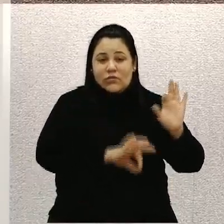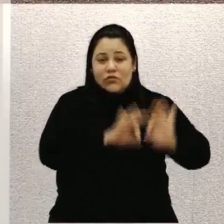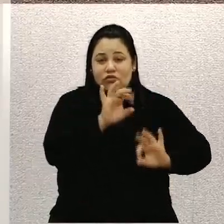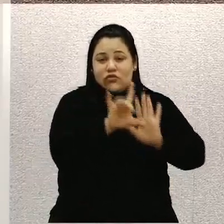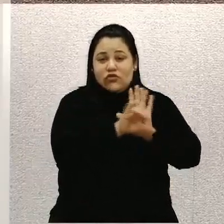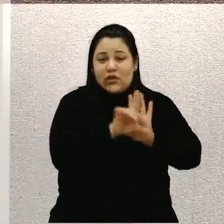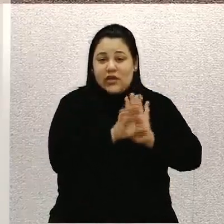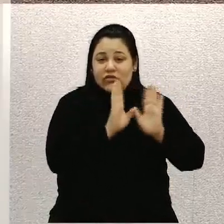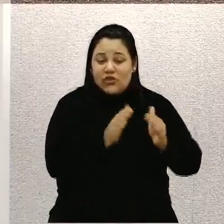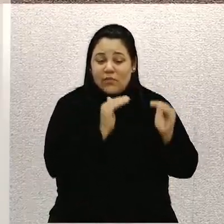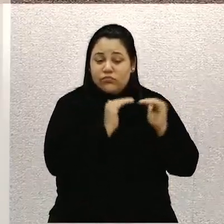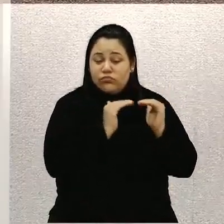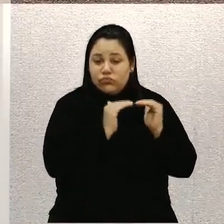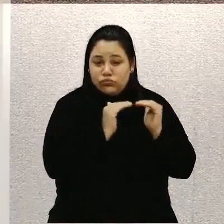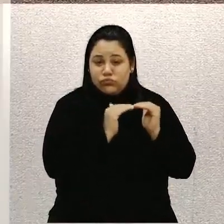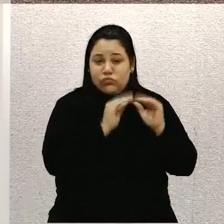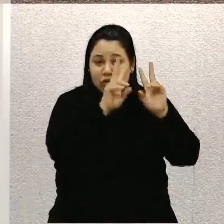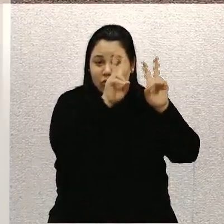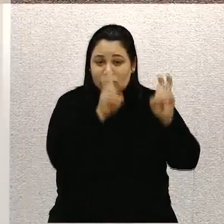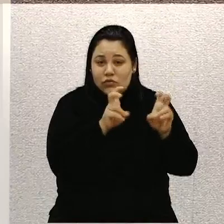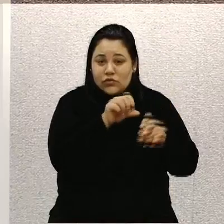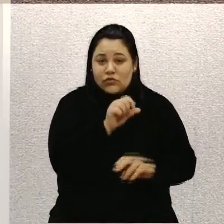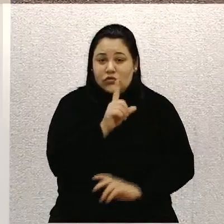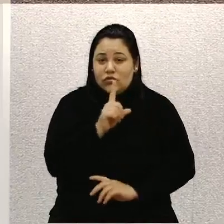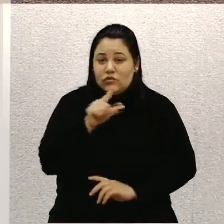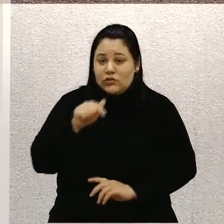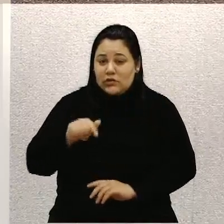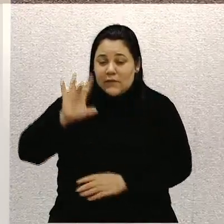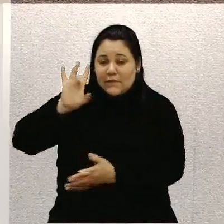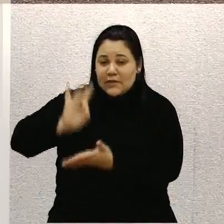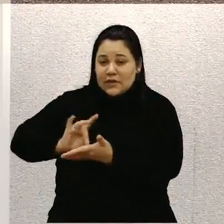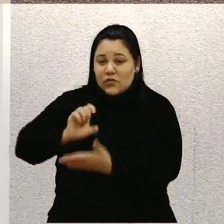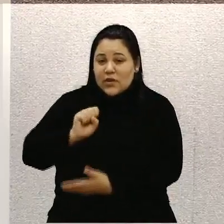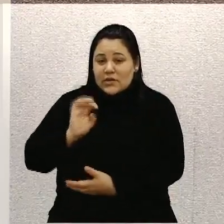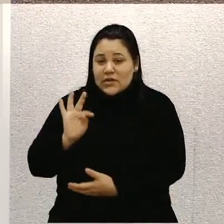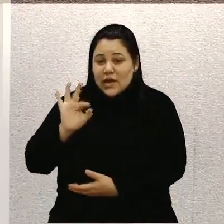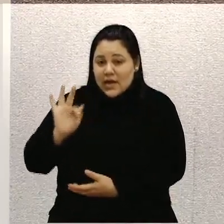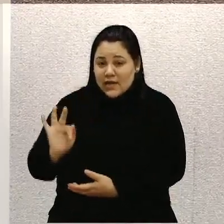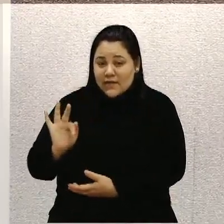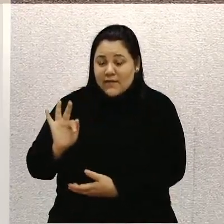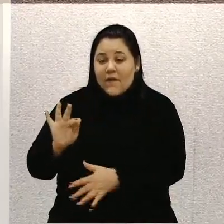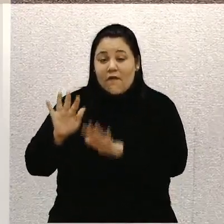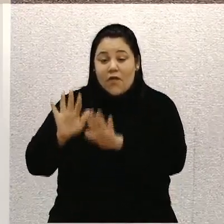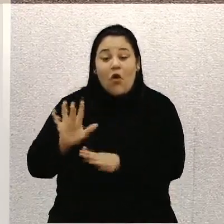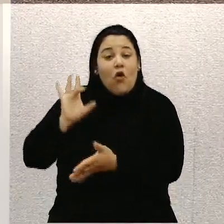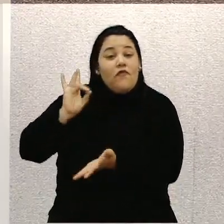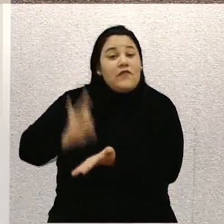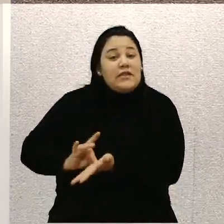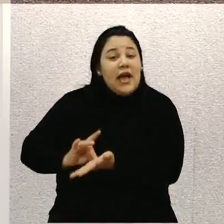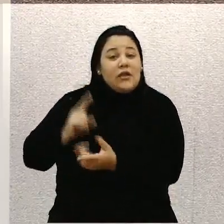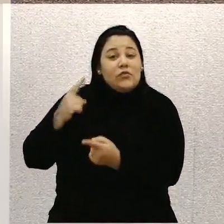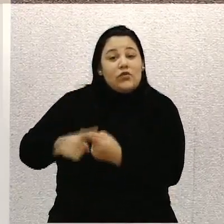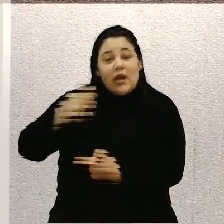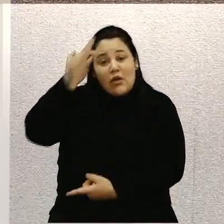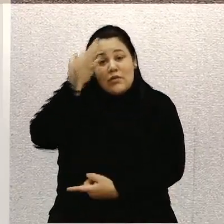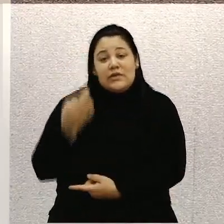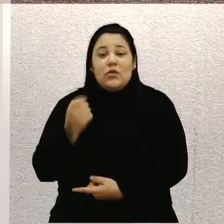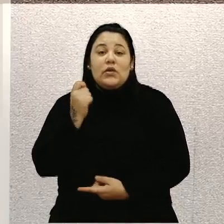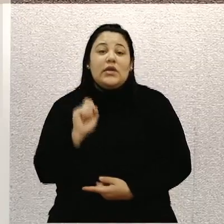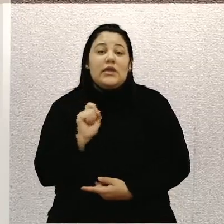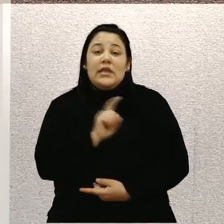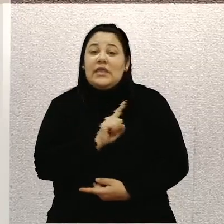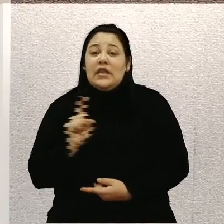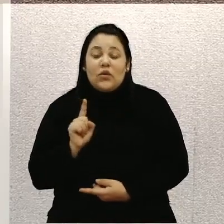está em conformidade com o tema 917 fixado no STF. Ficou fixado o entendimento de que não